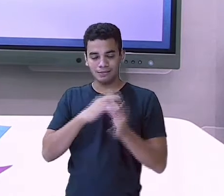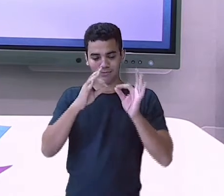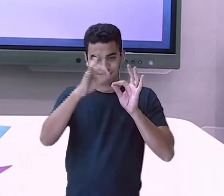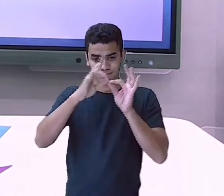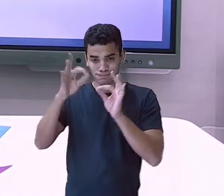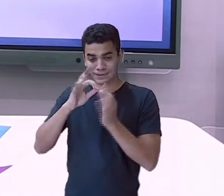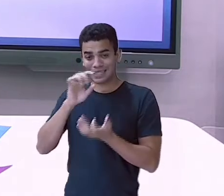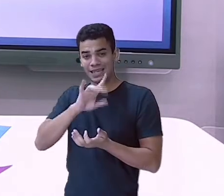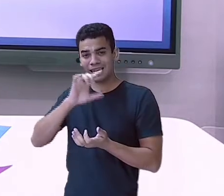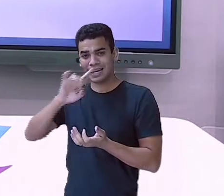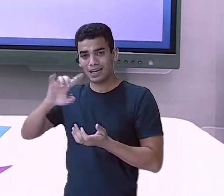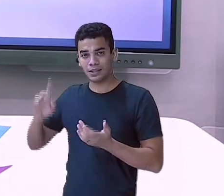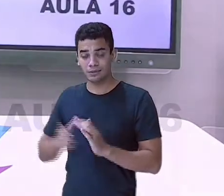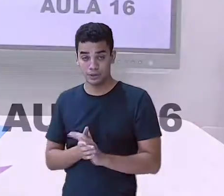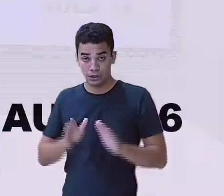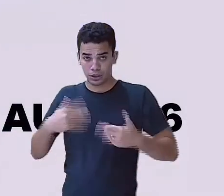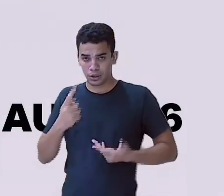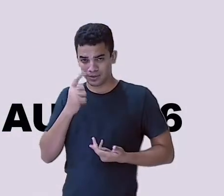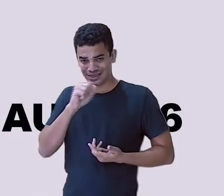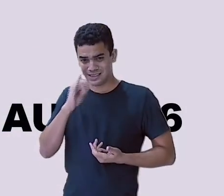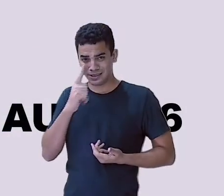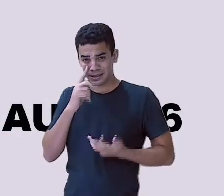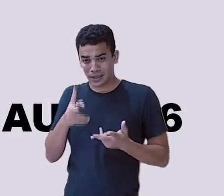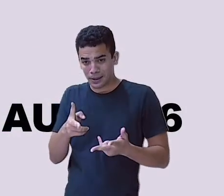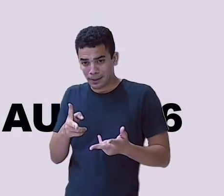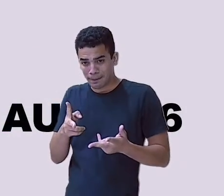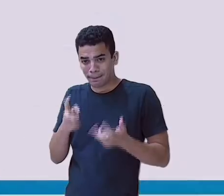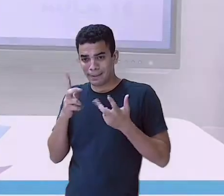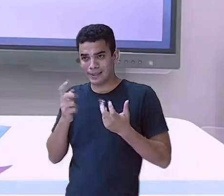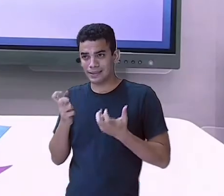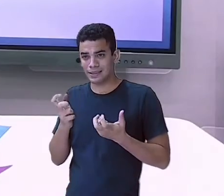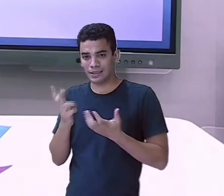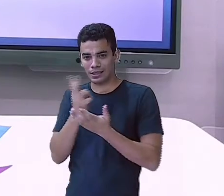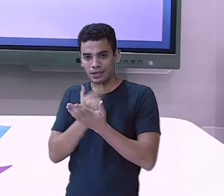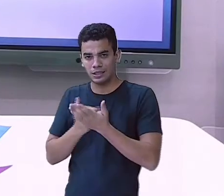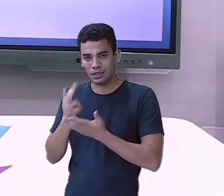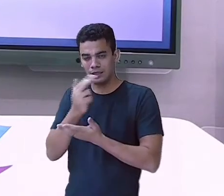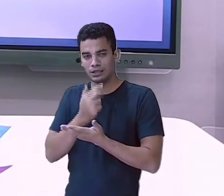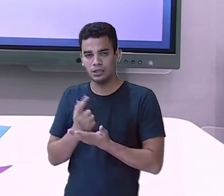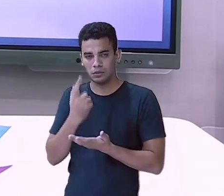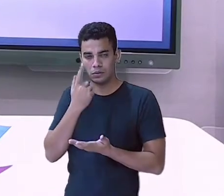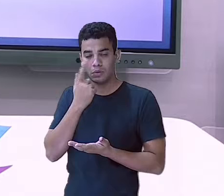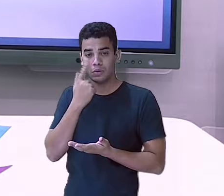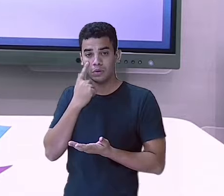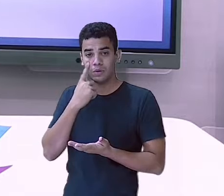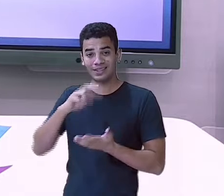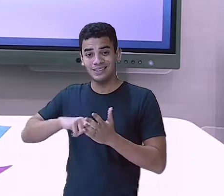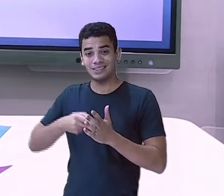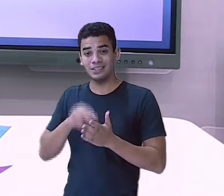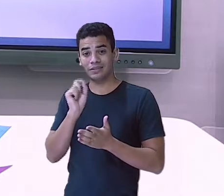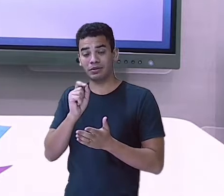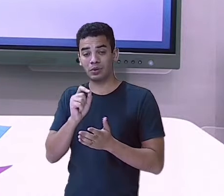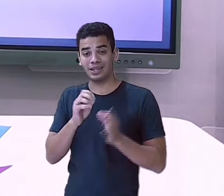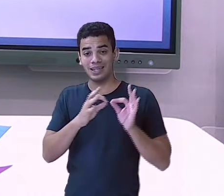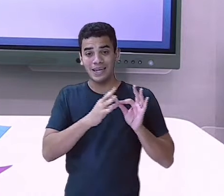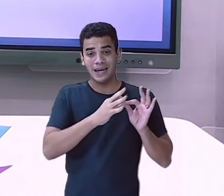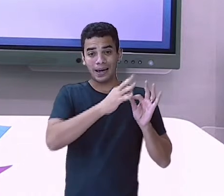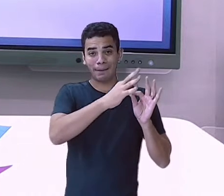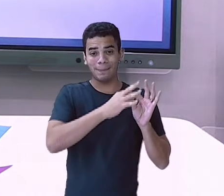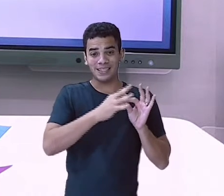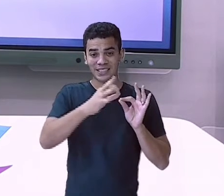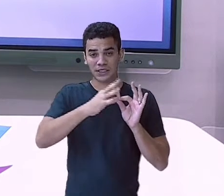o desenho, você verifica que estes triângulos, eles possuem a mesma medida de lados, né? Dá para